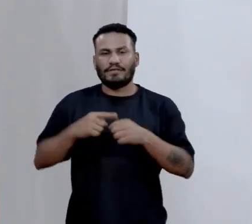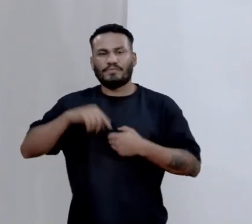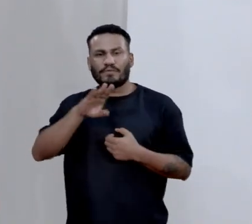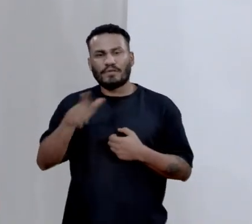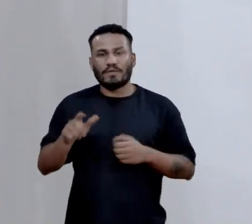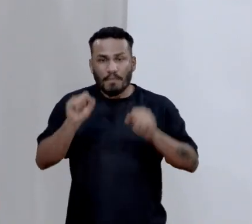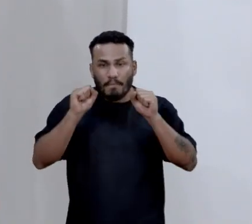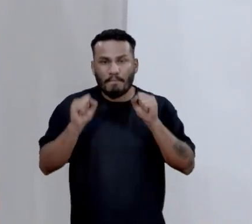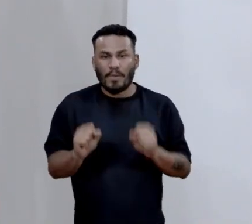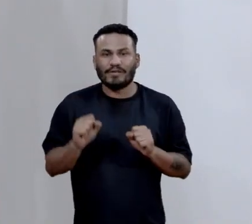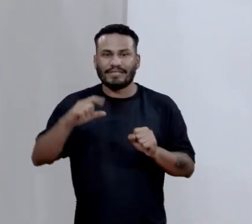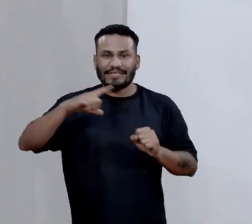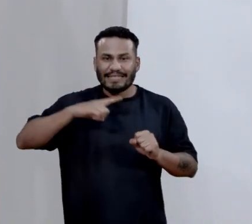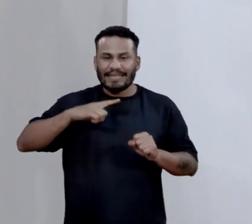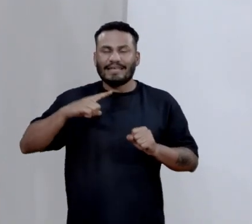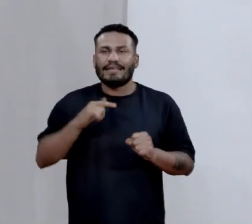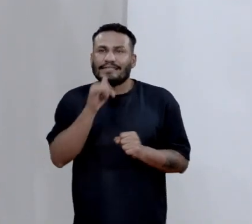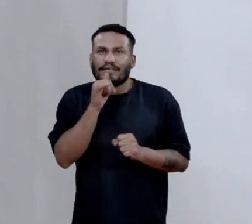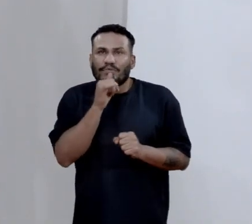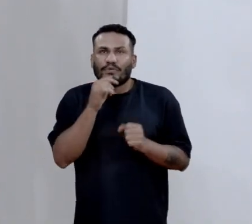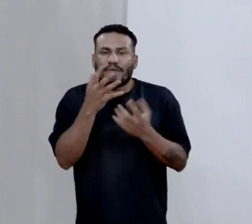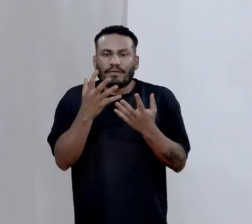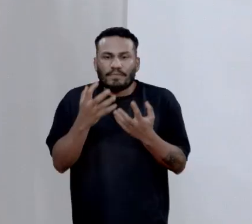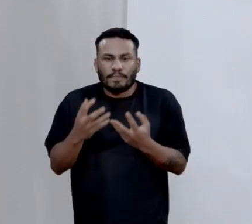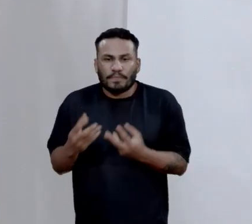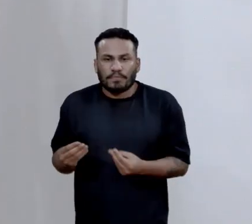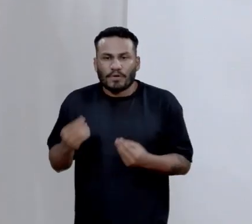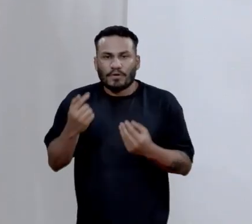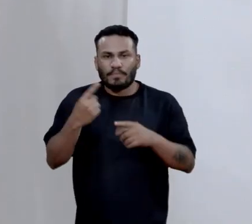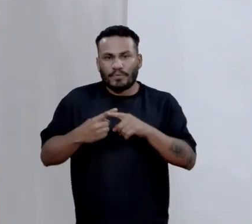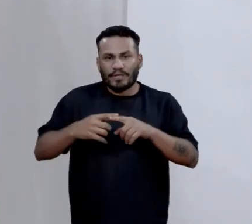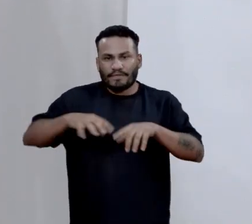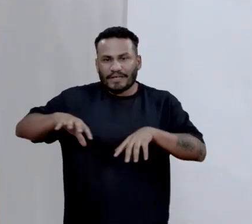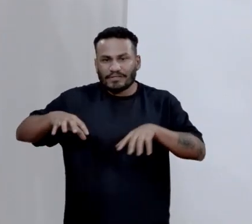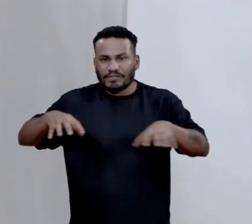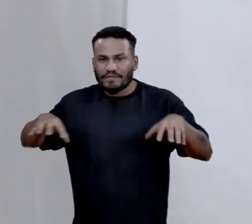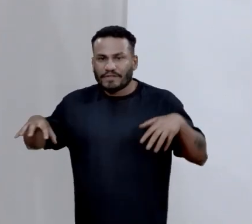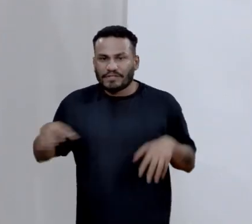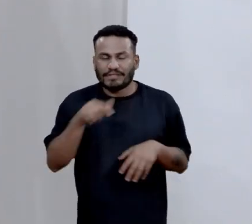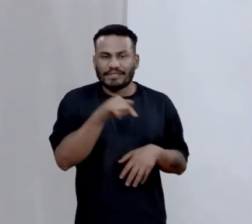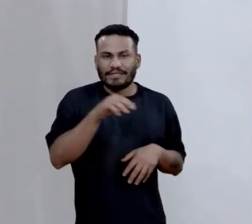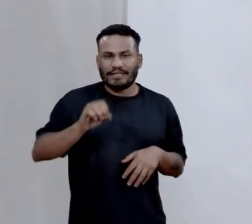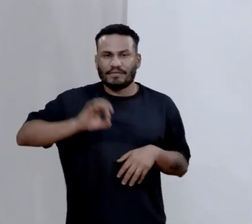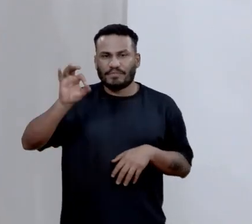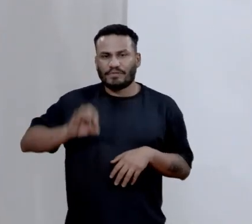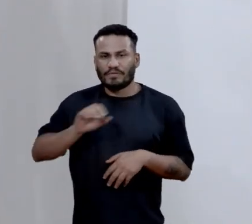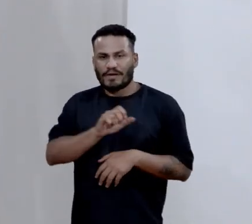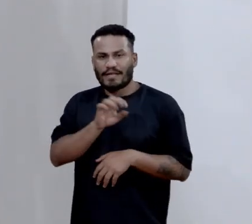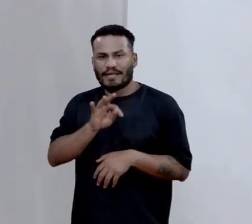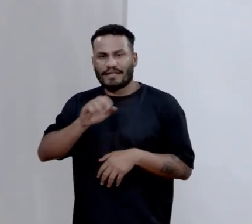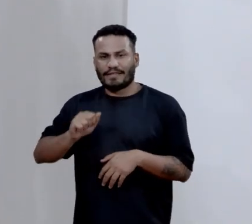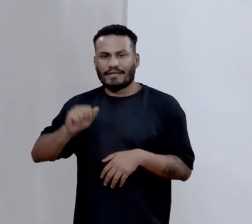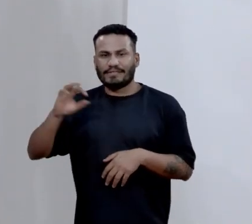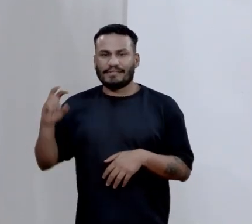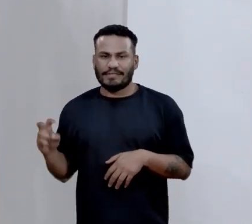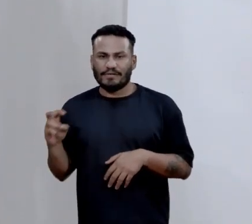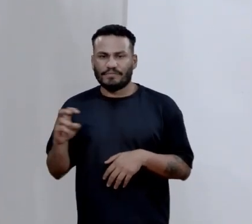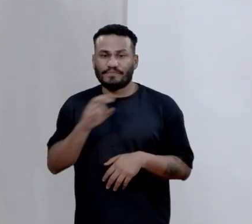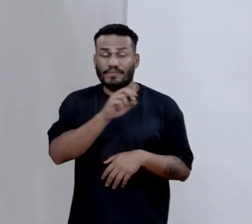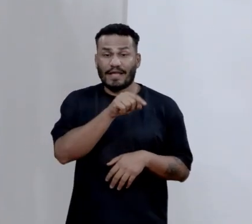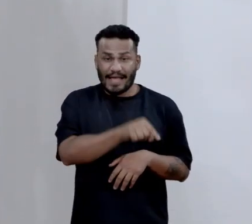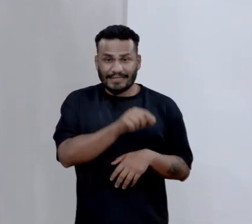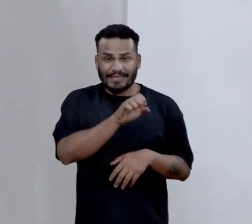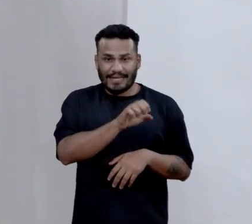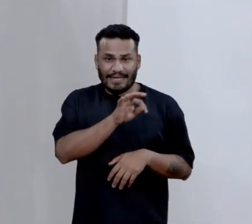possa ter uma folga, vamos dizer assim, porque vai dividir esses 70% com a ETA 5, uma